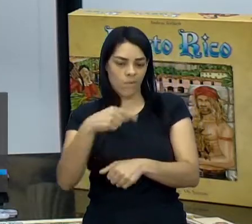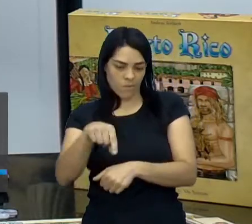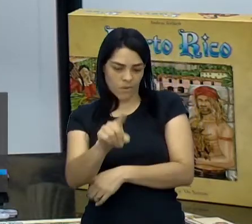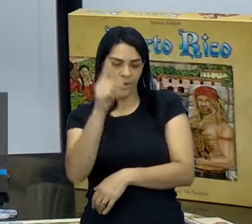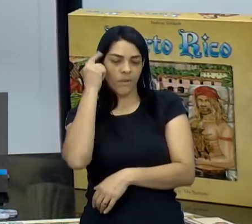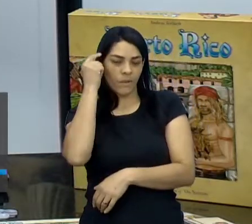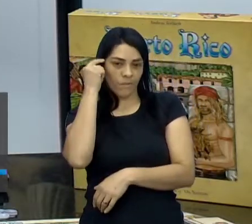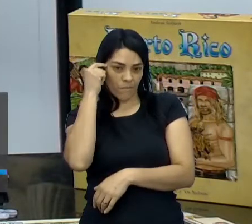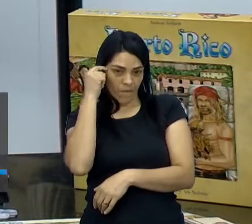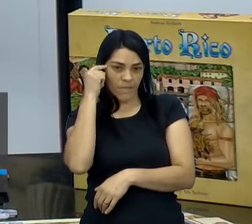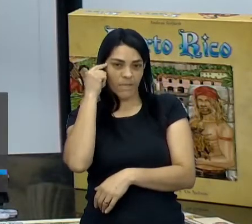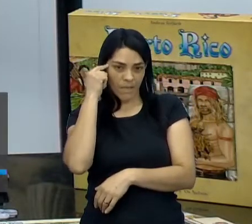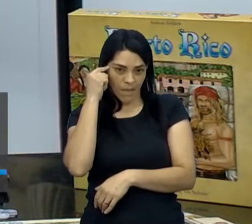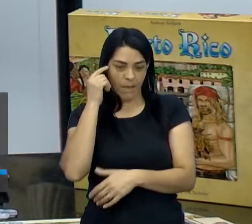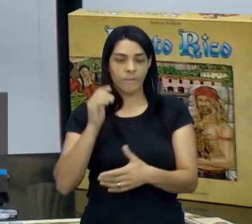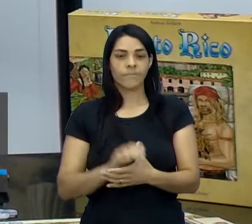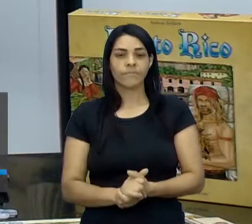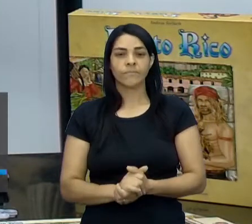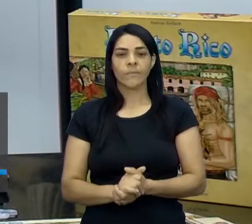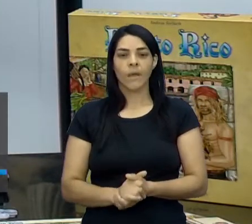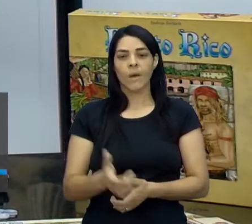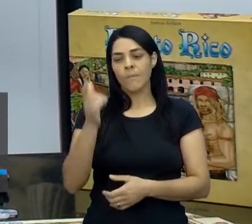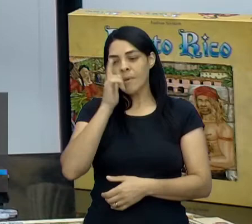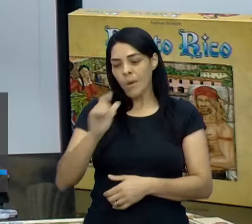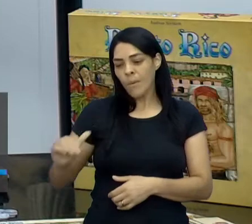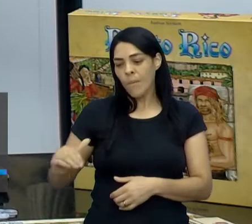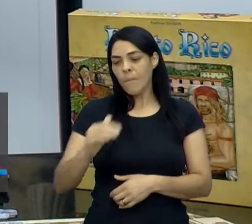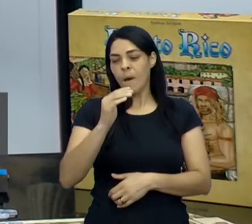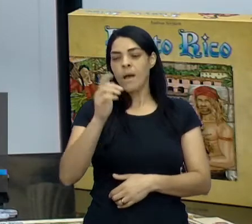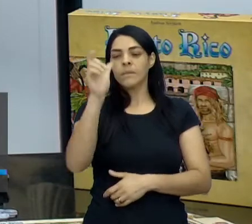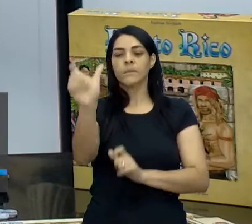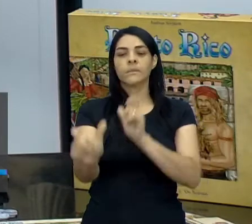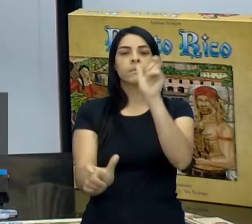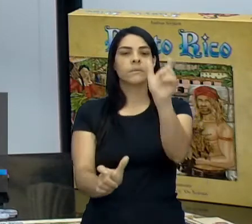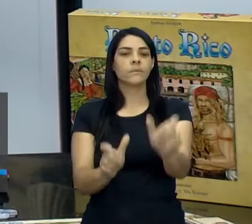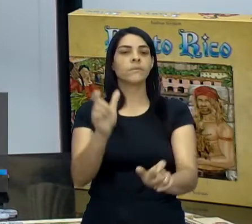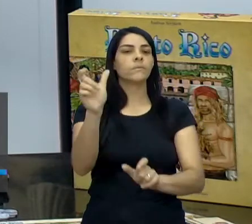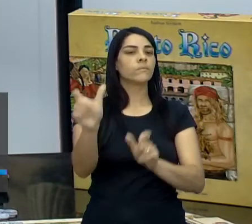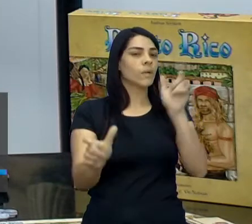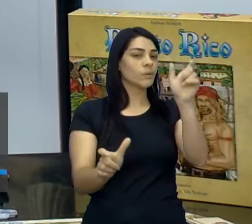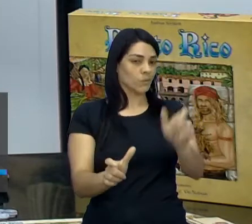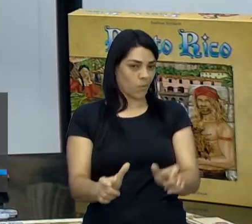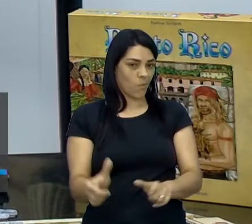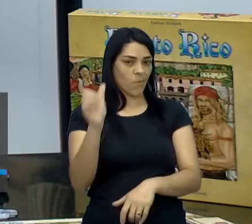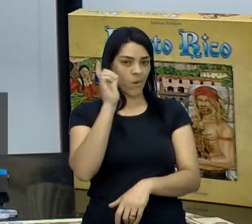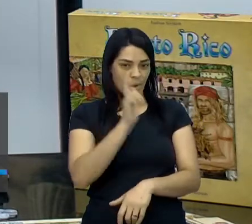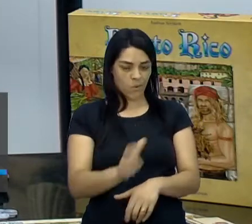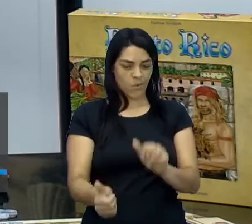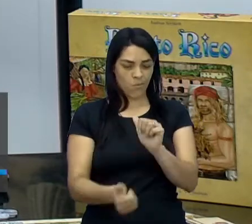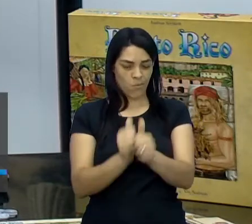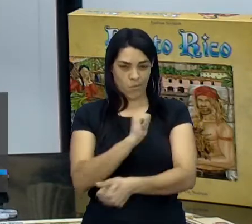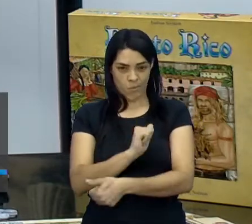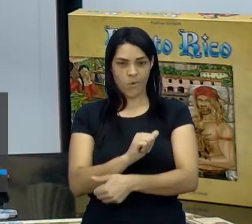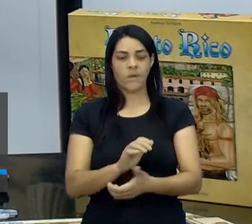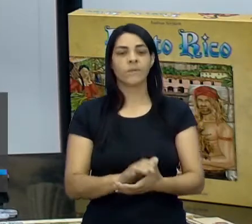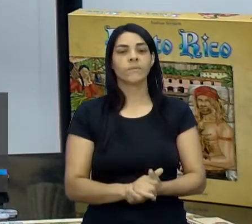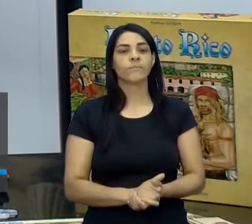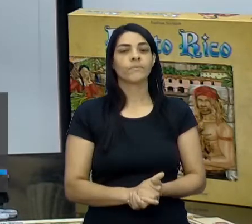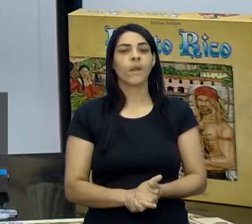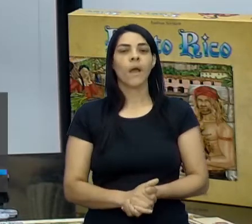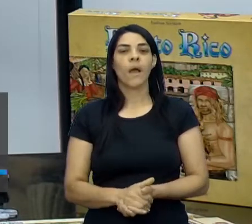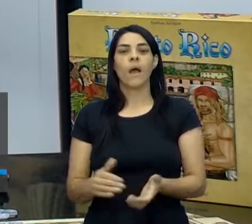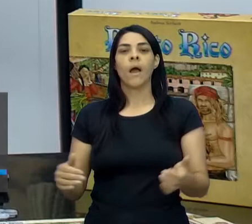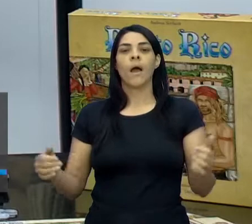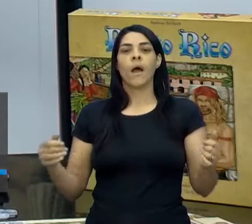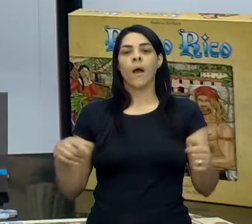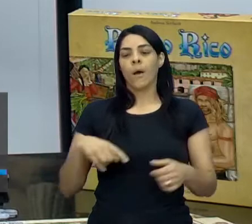número de públicos. Ou a versão família ela pode ser vista também como meio que um tutorial, um primeiro contato com o jogo